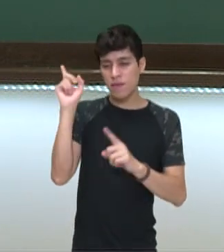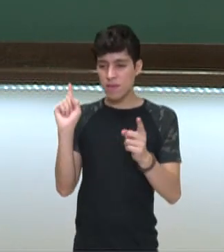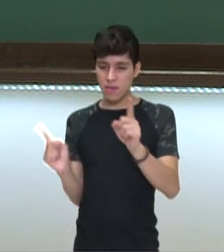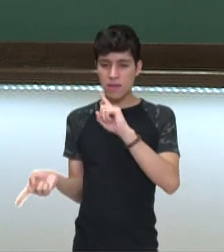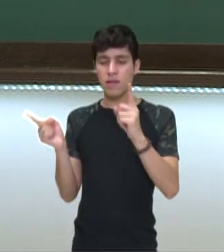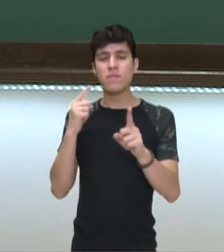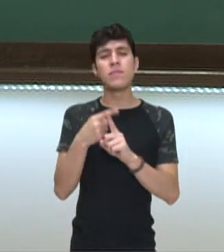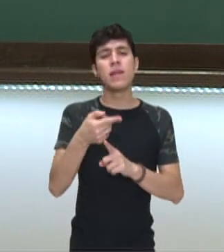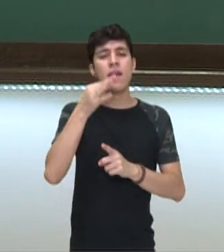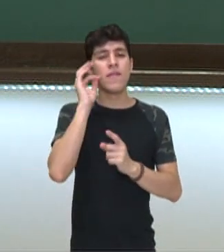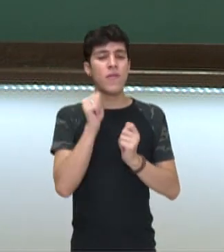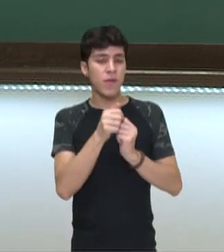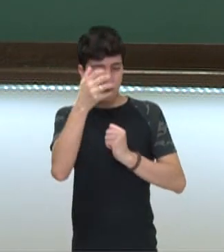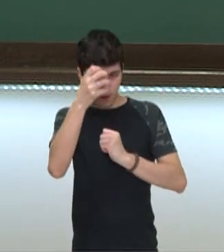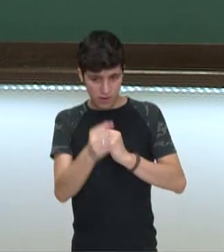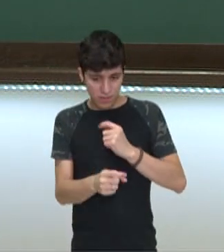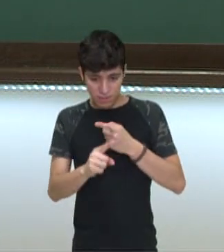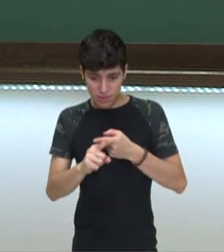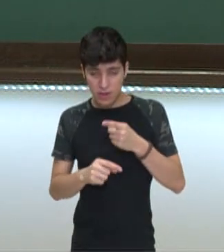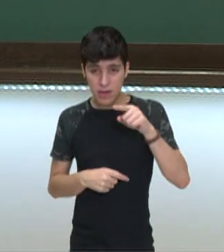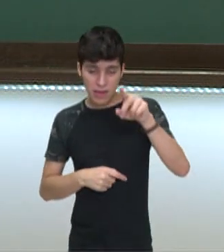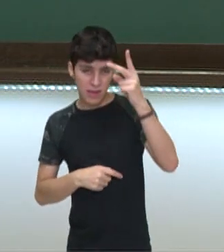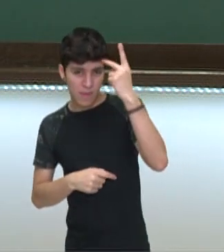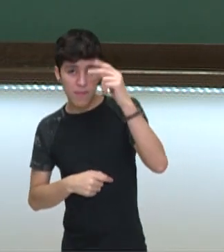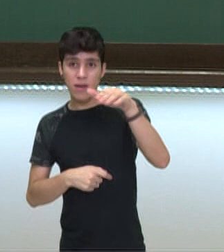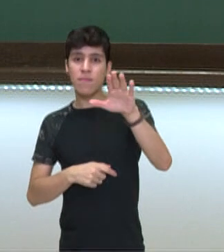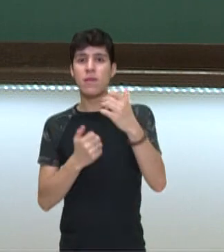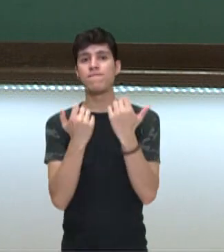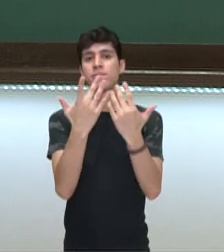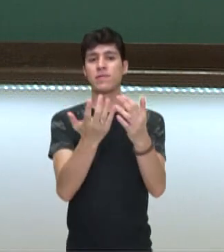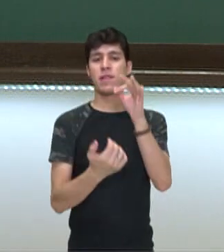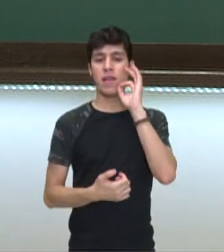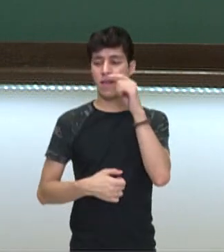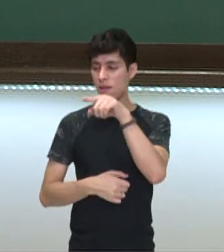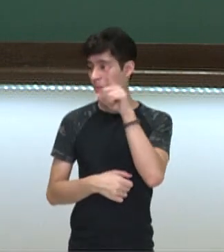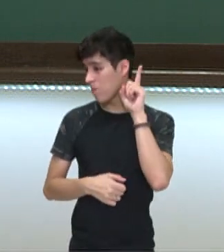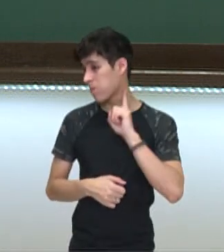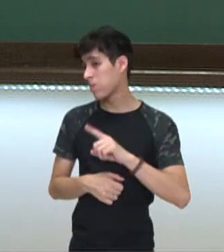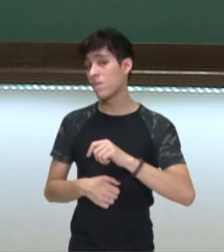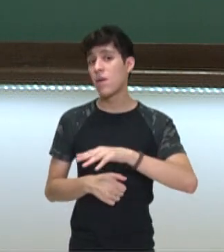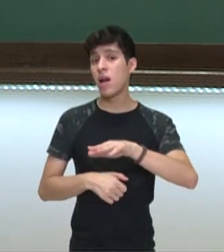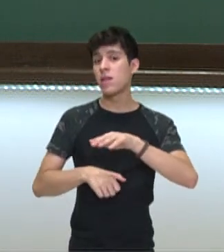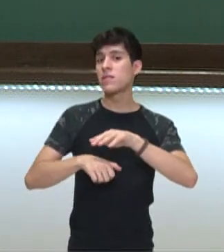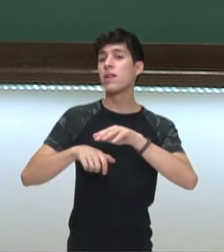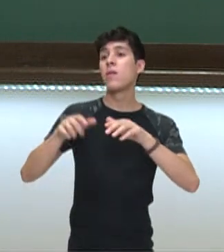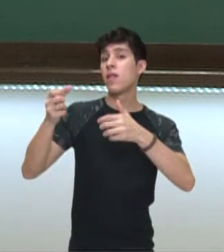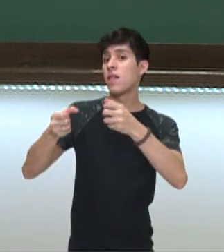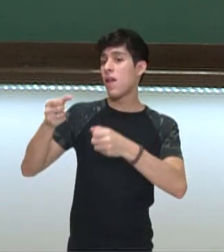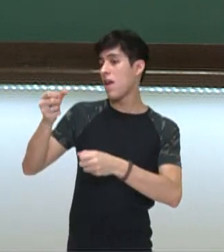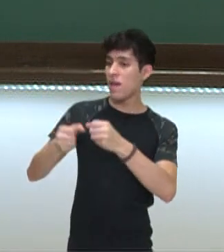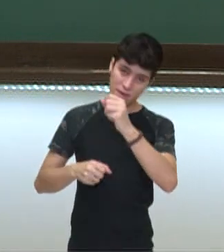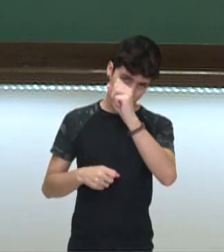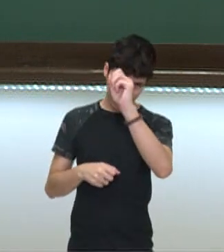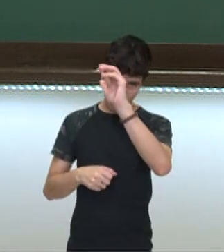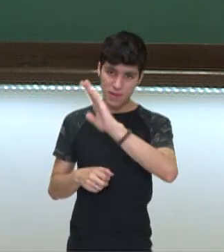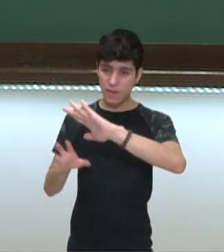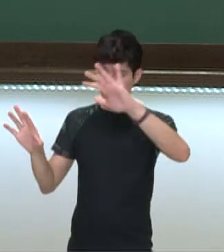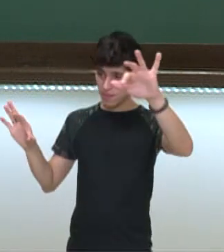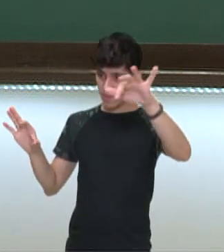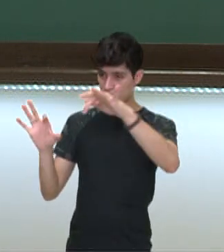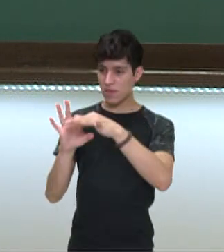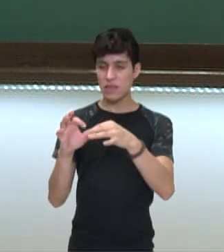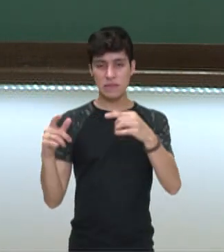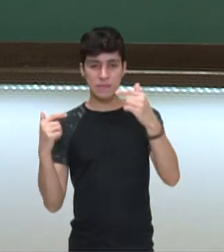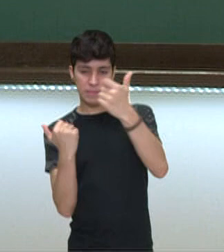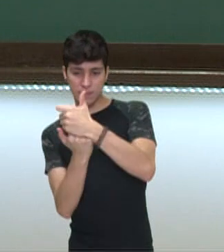café com leite? Porque o São Paulo era o maior produtor de café e Minas Gerais era o maior produtor de leite do Brasil. E daí